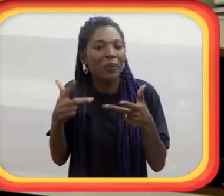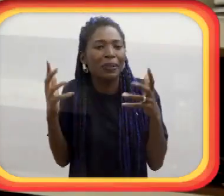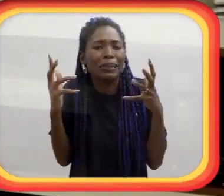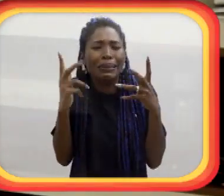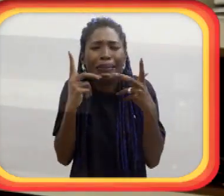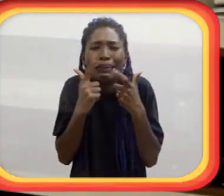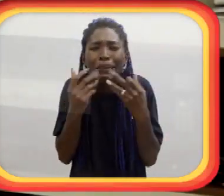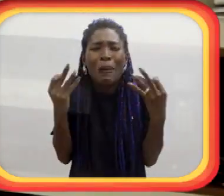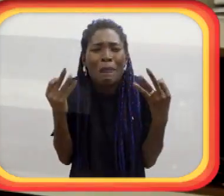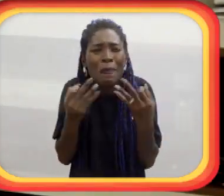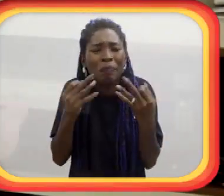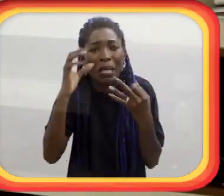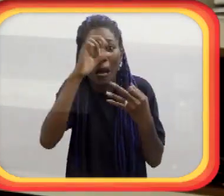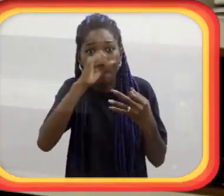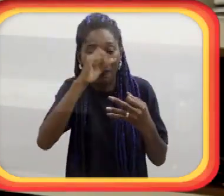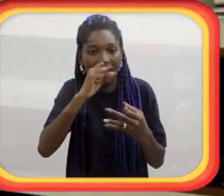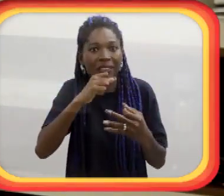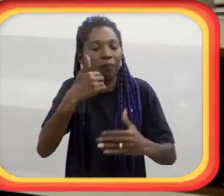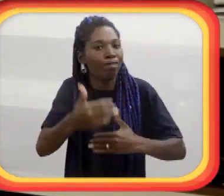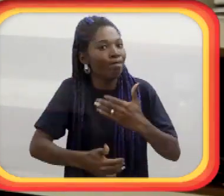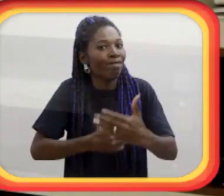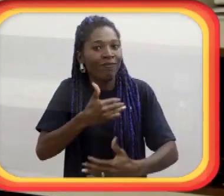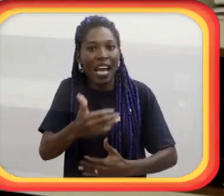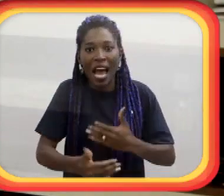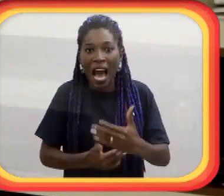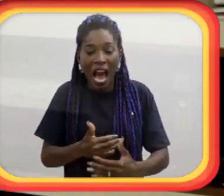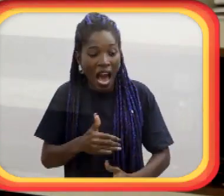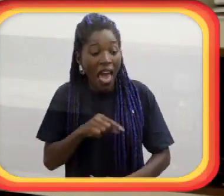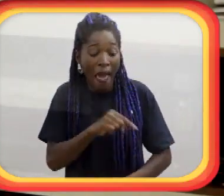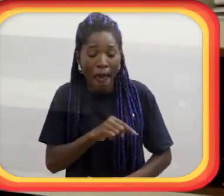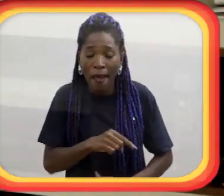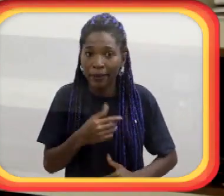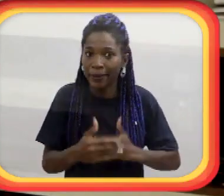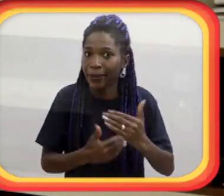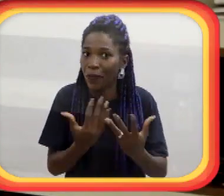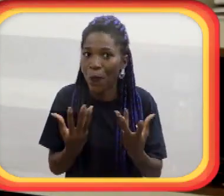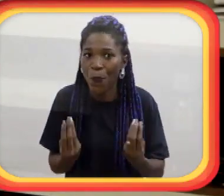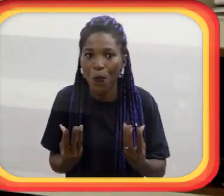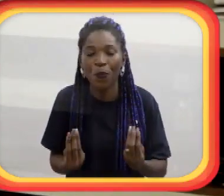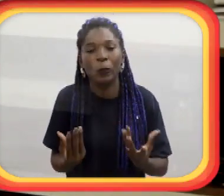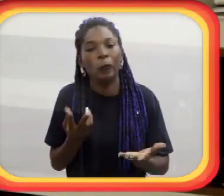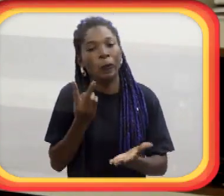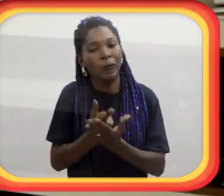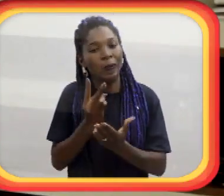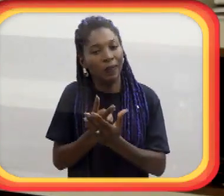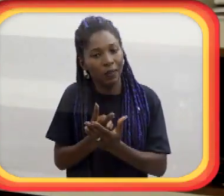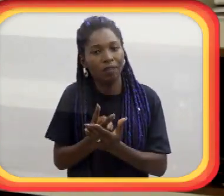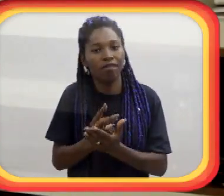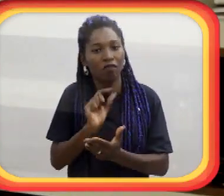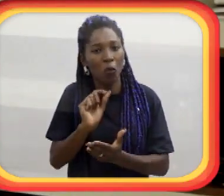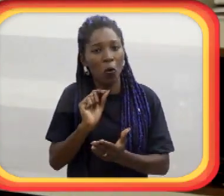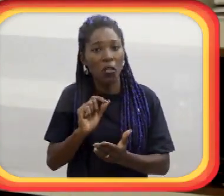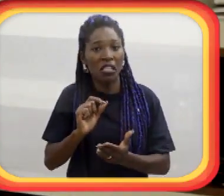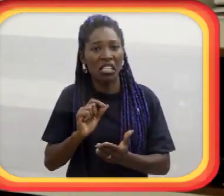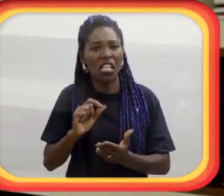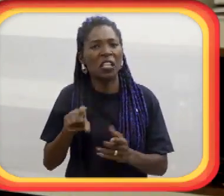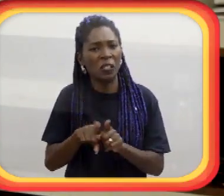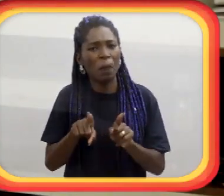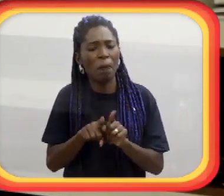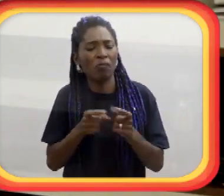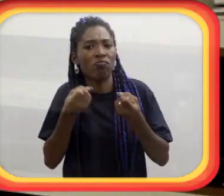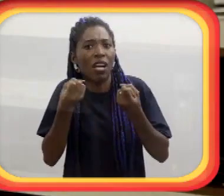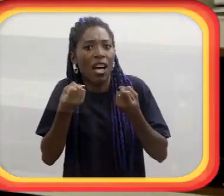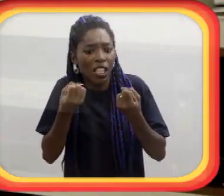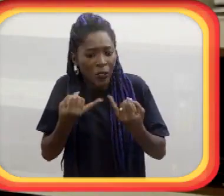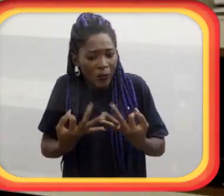lindas. De aprendizado mútuo. A Alice se desenvolve muito, né, tá muito mais,